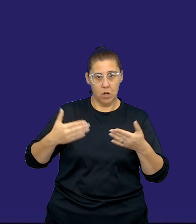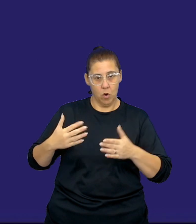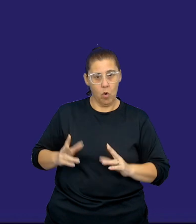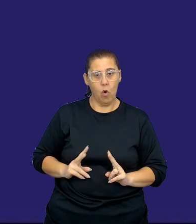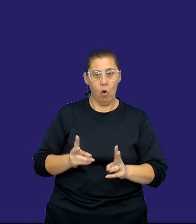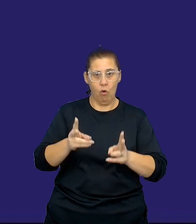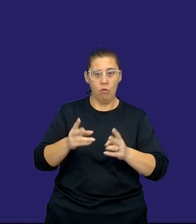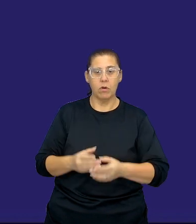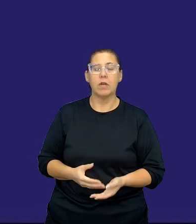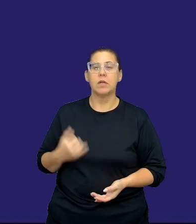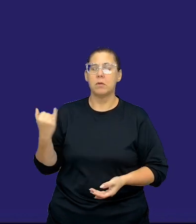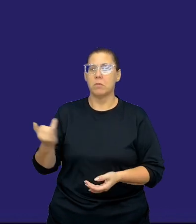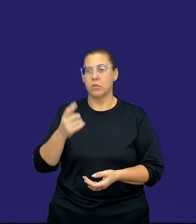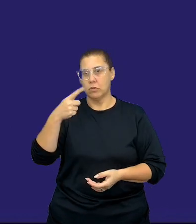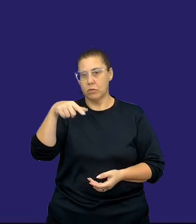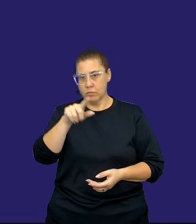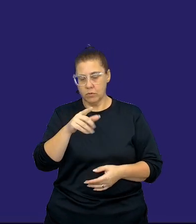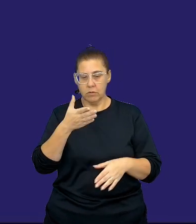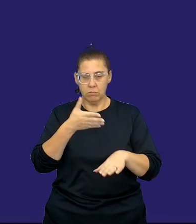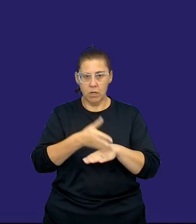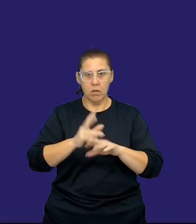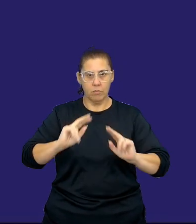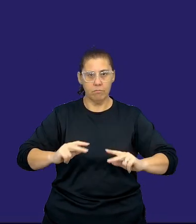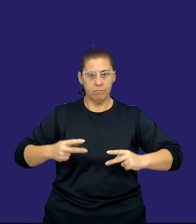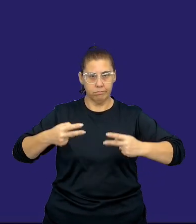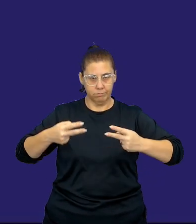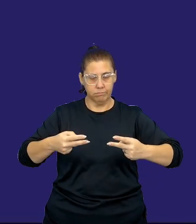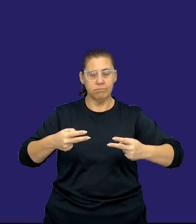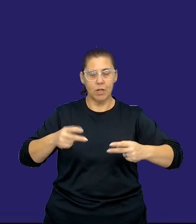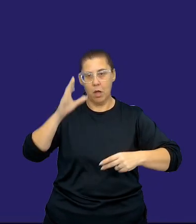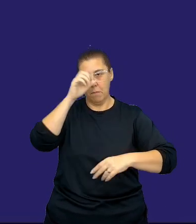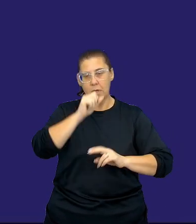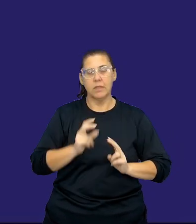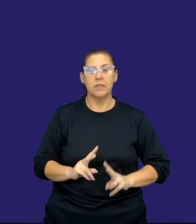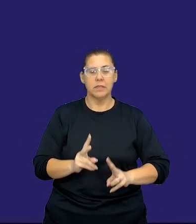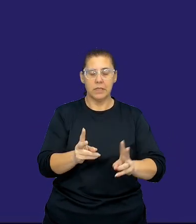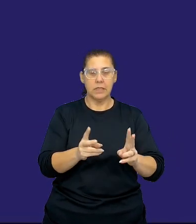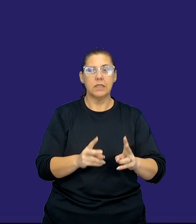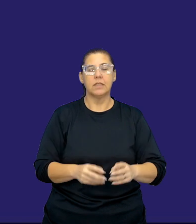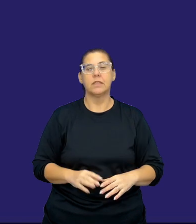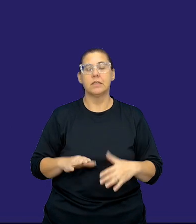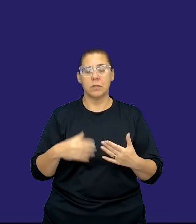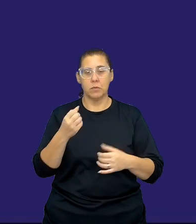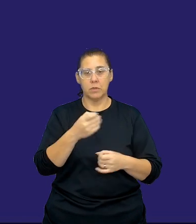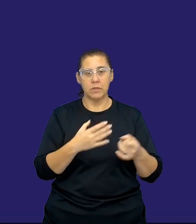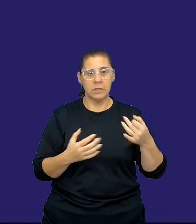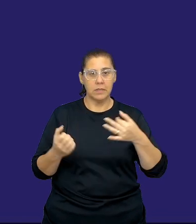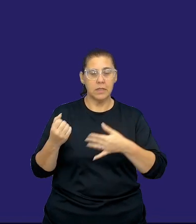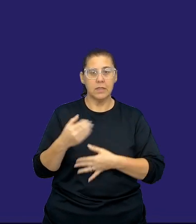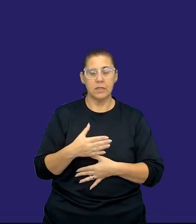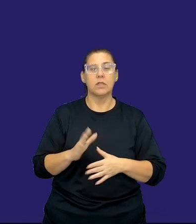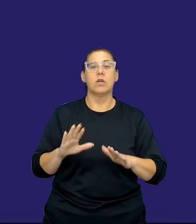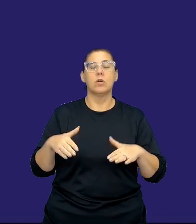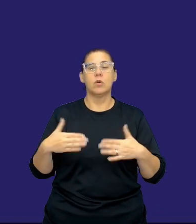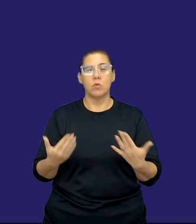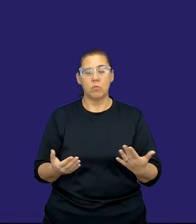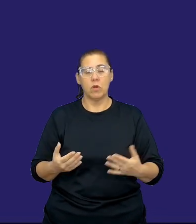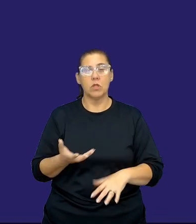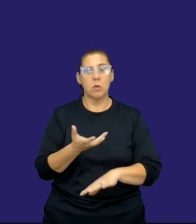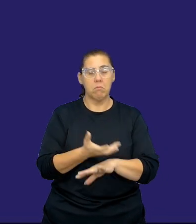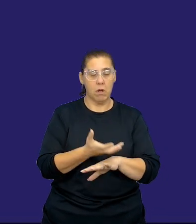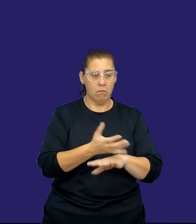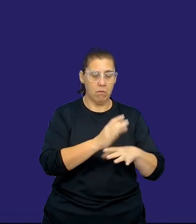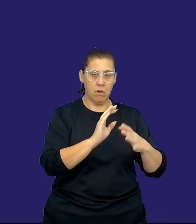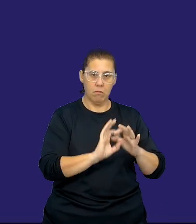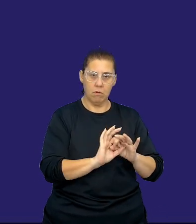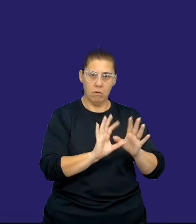sequência, é muito importante que vocês possam acessar o material Aprender Sempre. Então, aqui nesse slide, quando o material for disponibilizado para vocês,